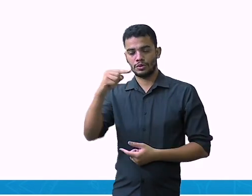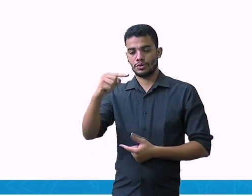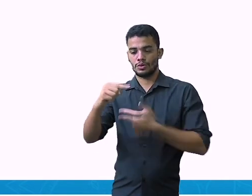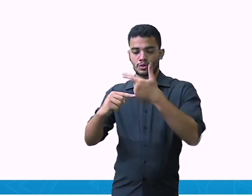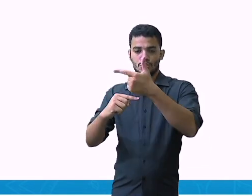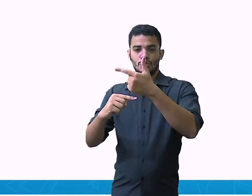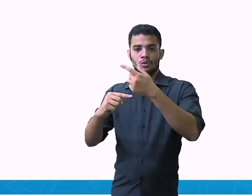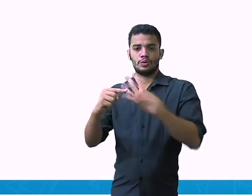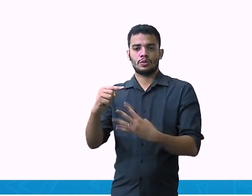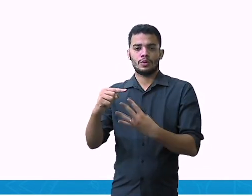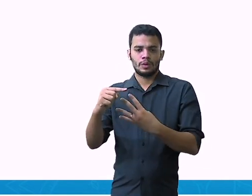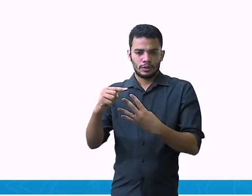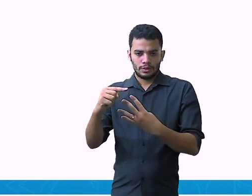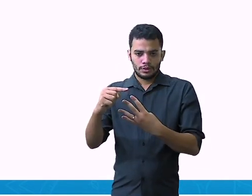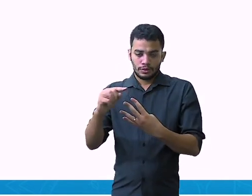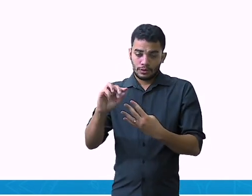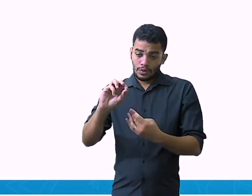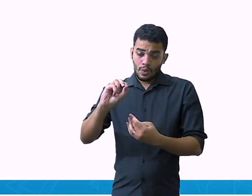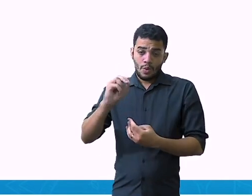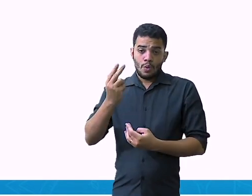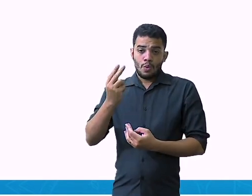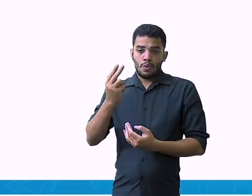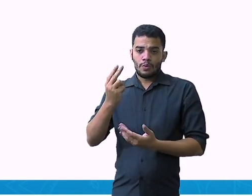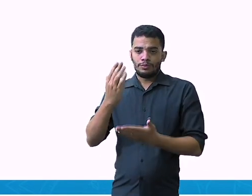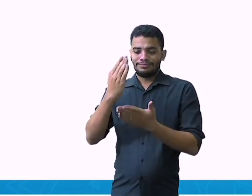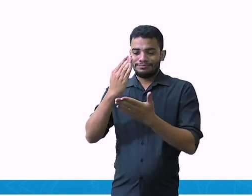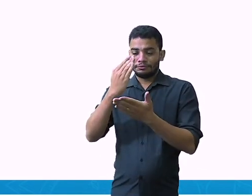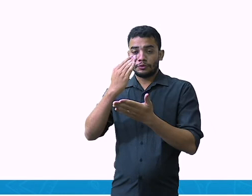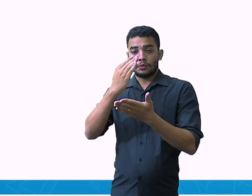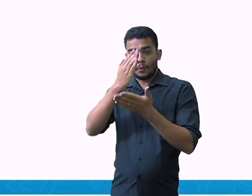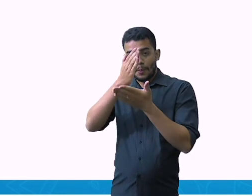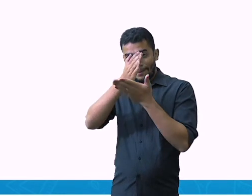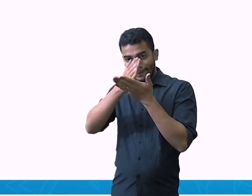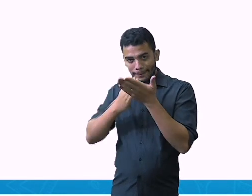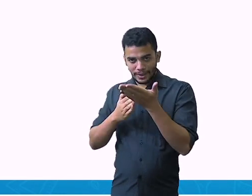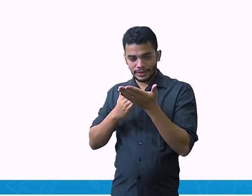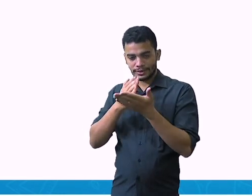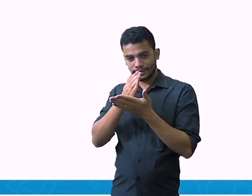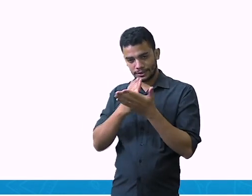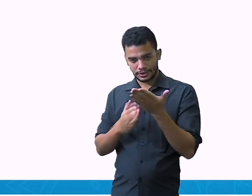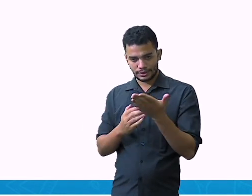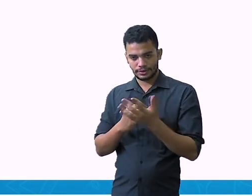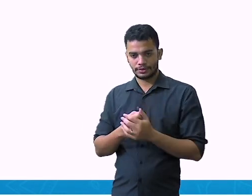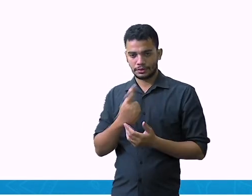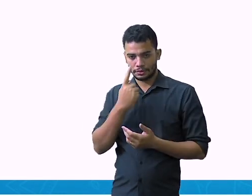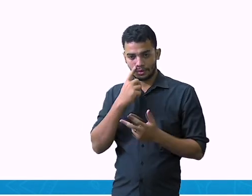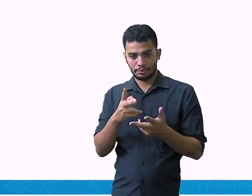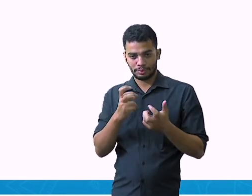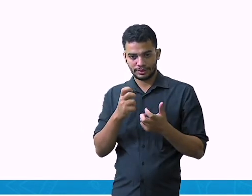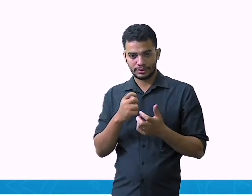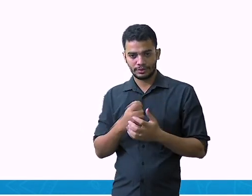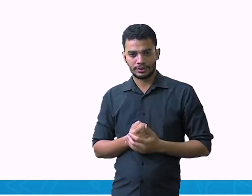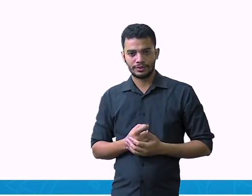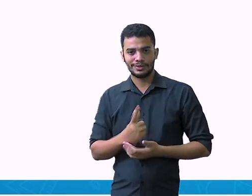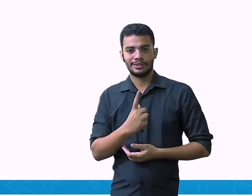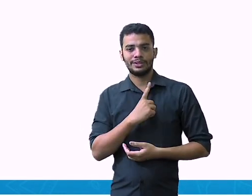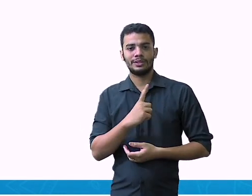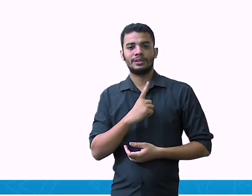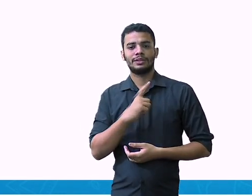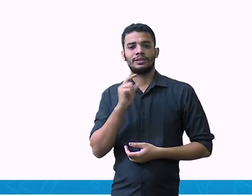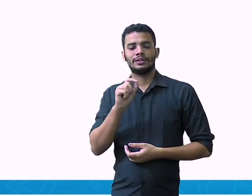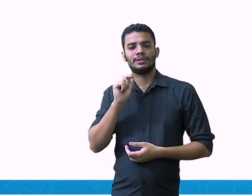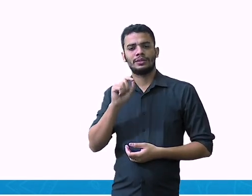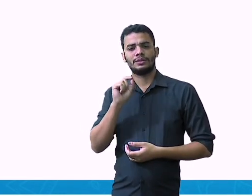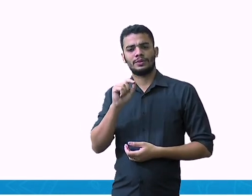2 quartos ou 1/2, porque se você perceber aqui, olha, aqui eu coloquei duas para vocês observarem, são duas